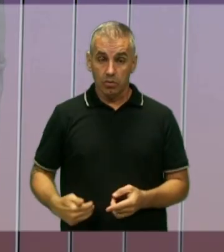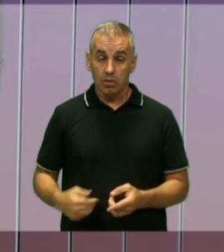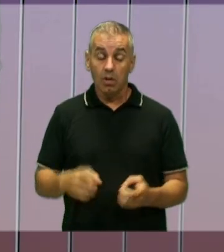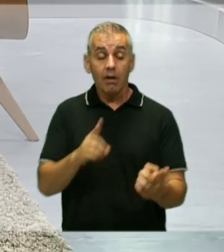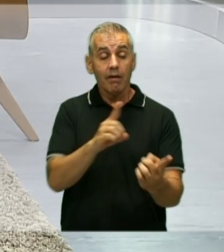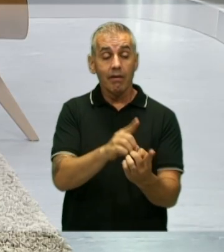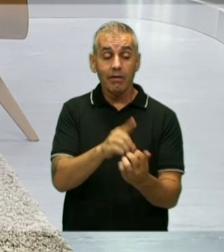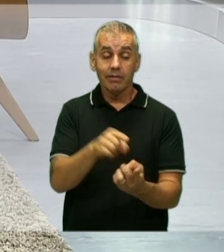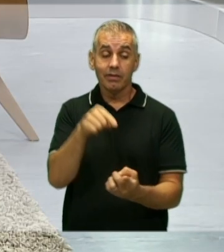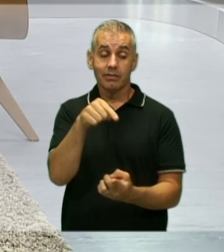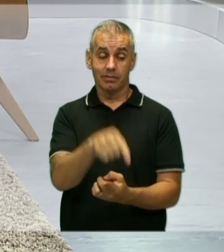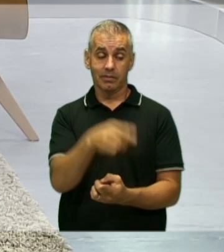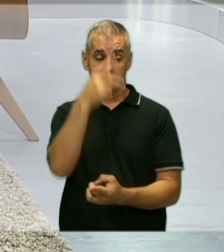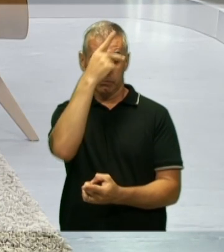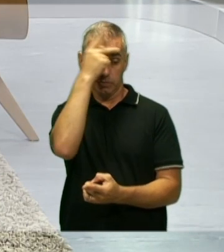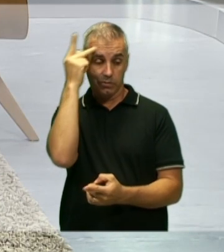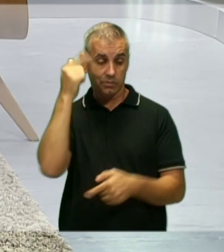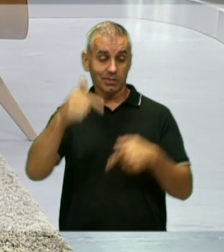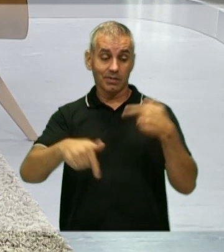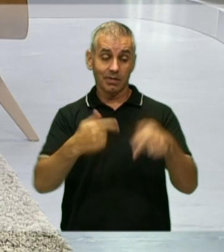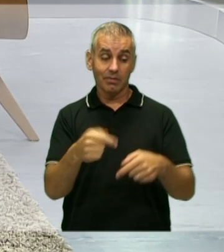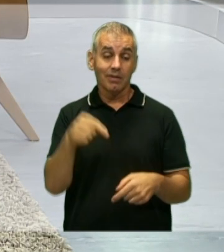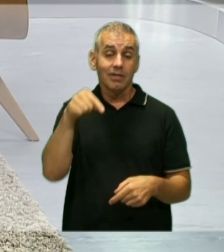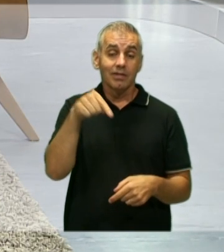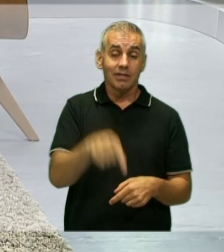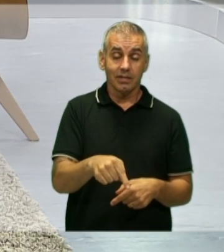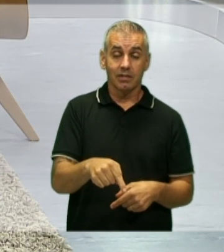que trabalham aqui e que de repente possam ser beneficiados